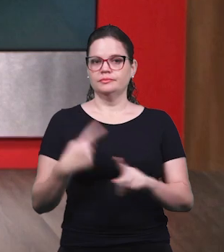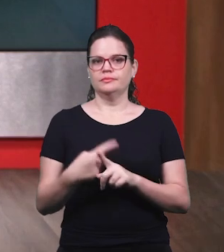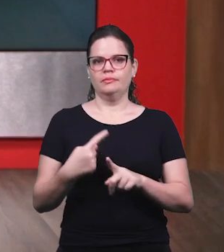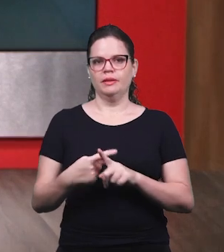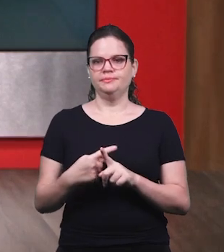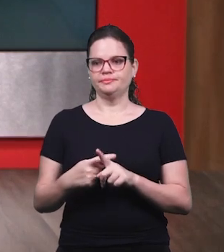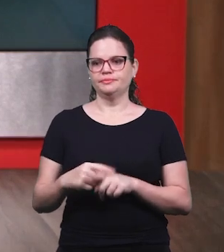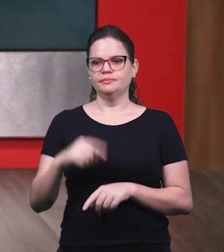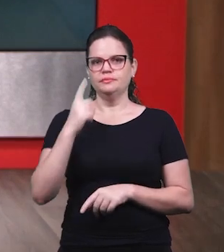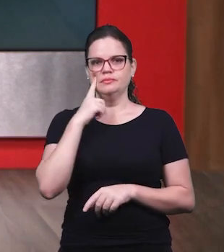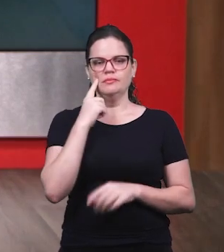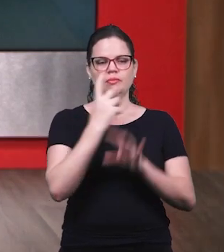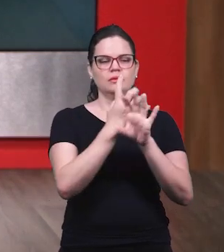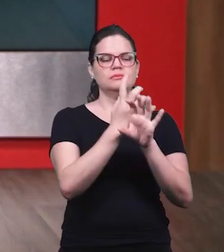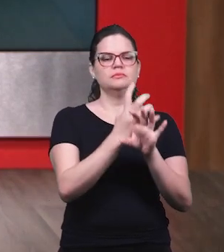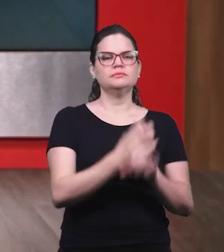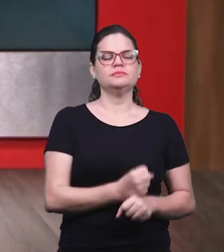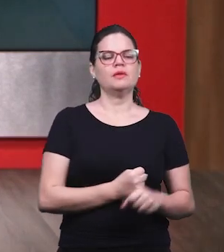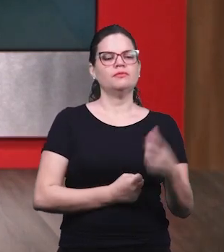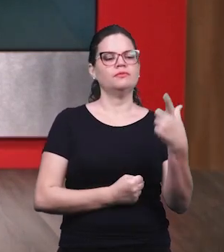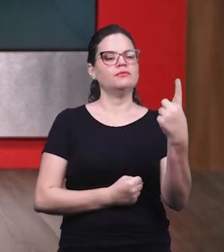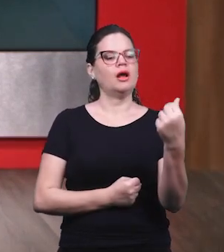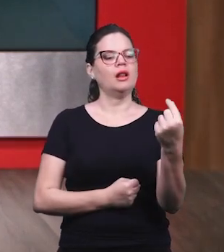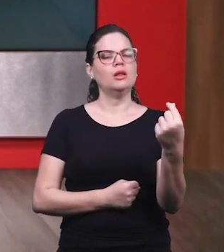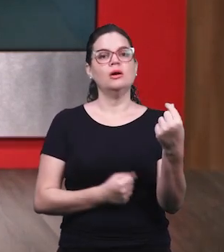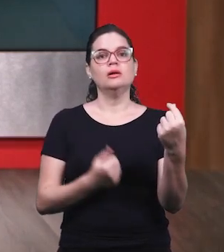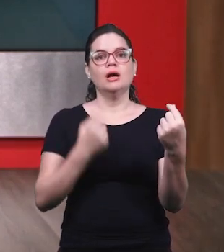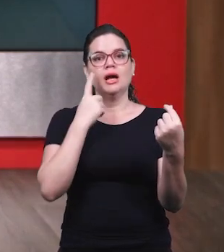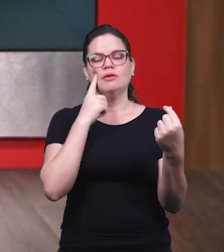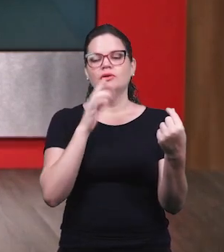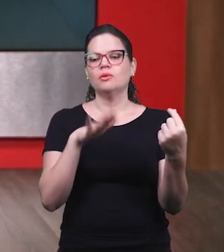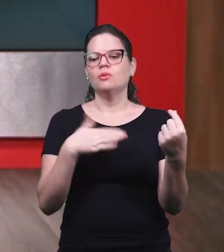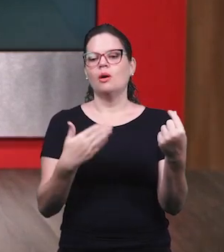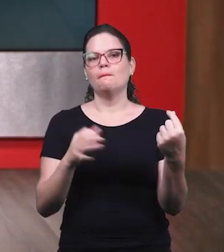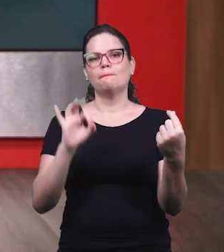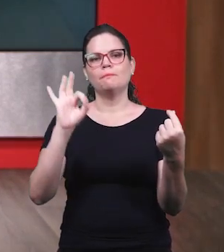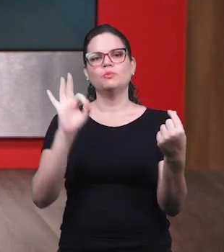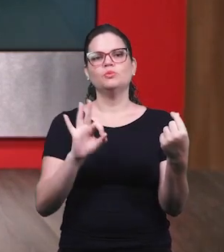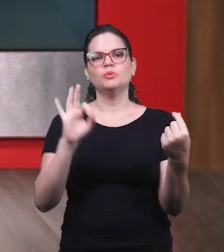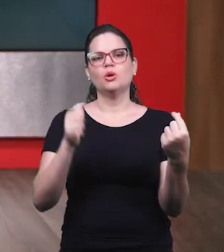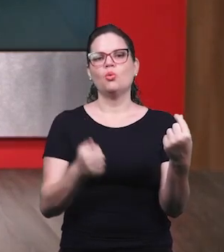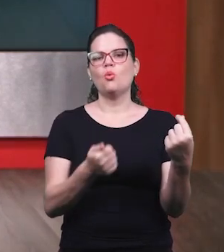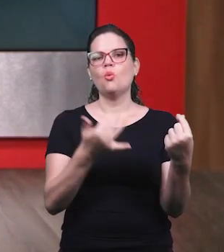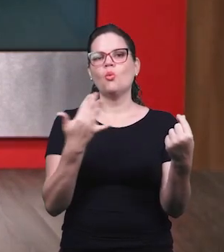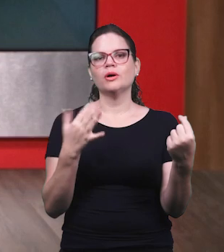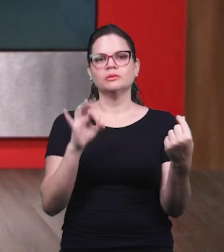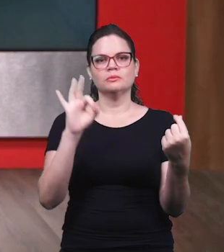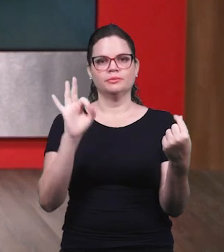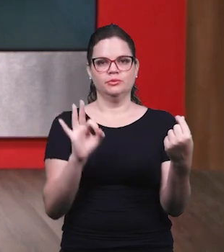percentual sobre esse valor, que nós chamamos de